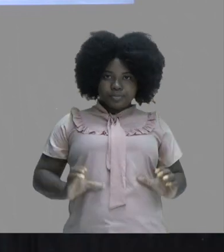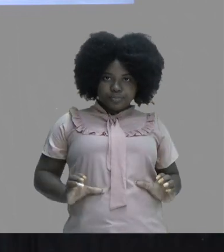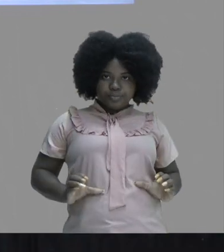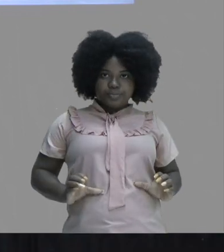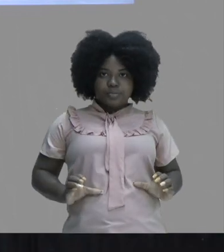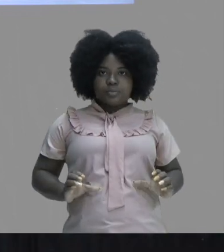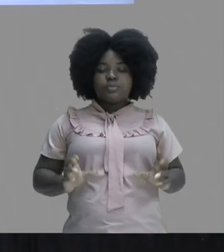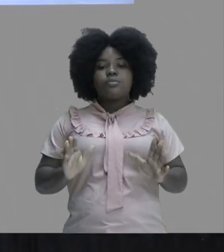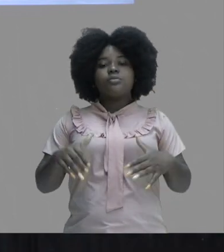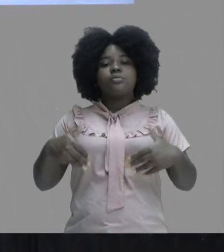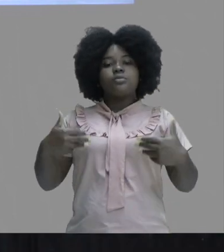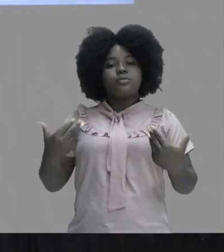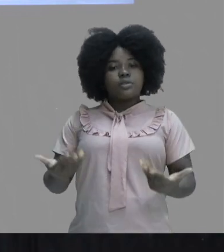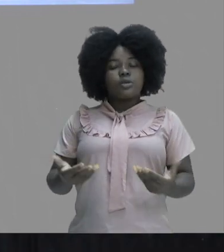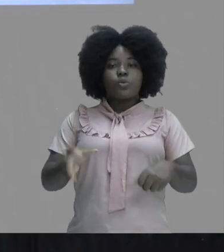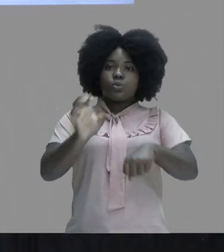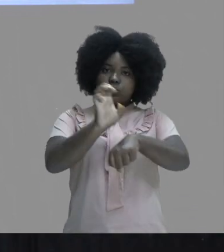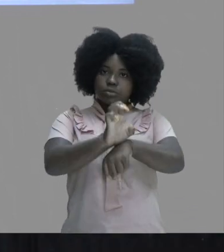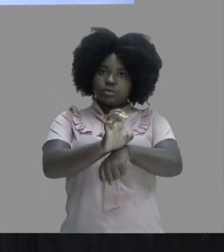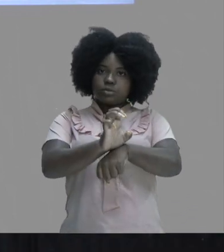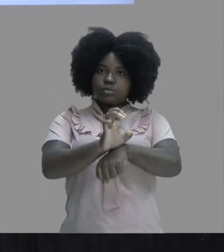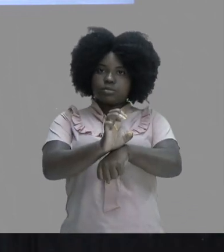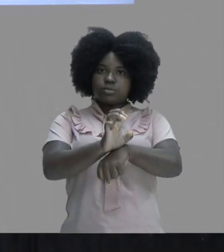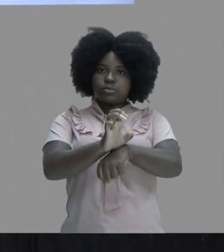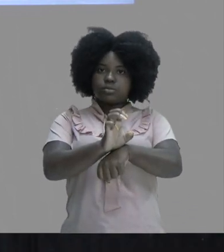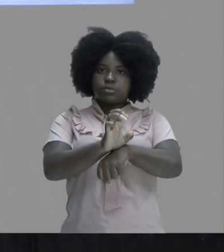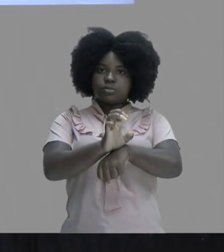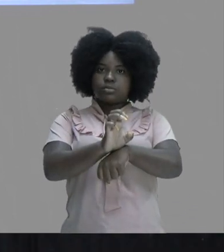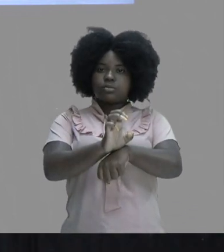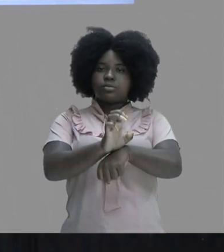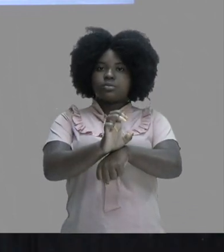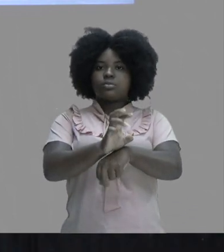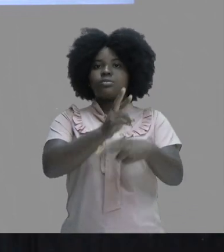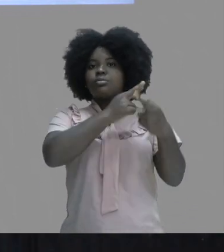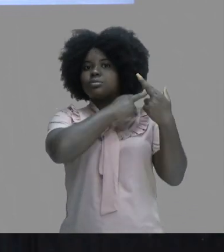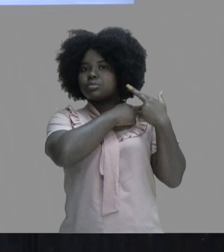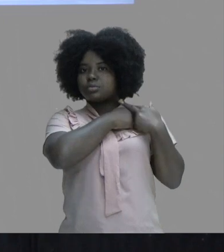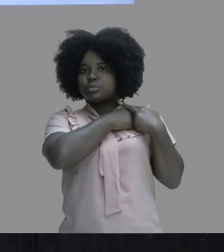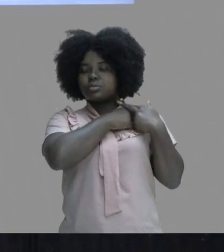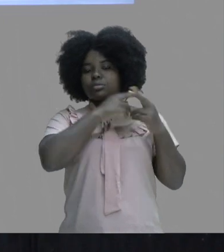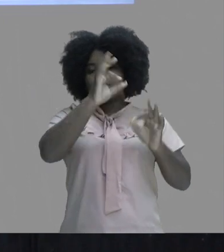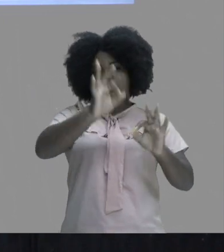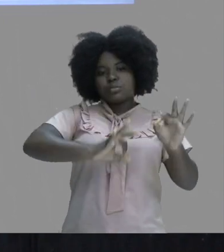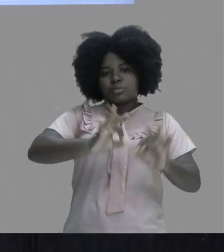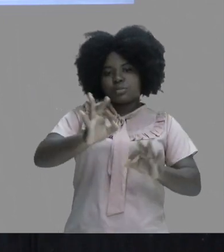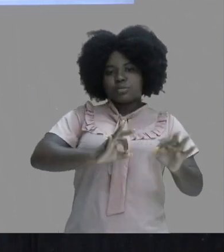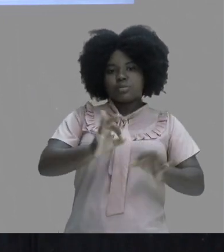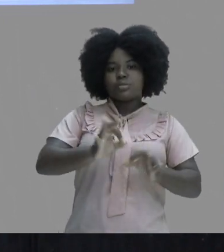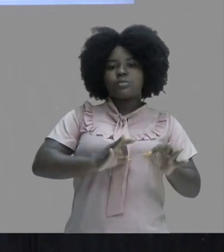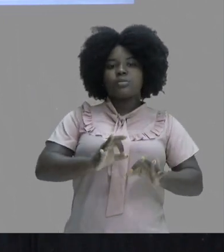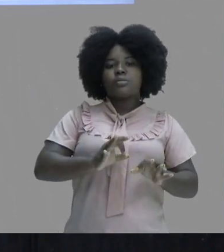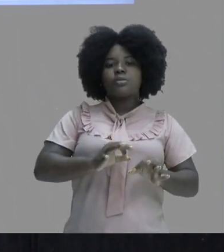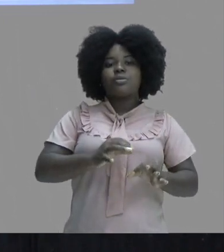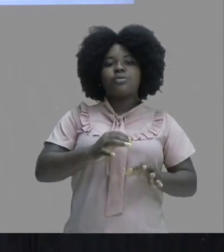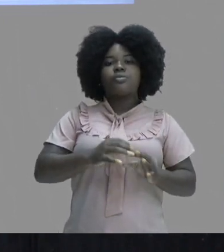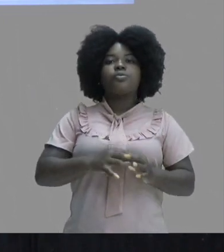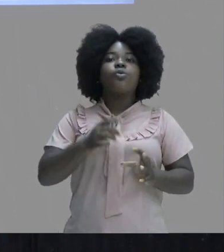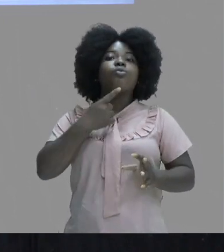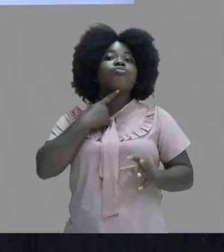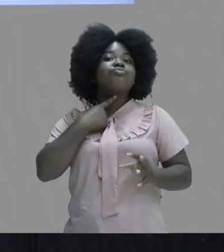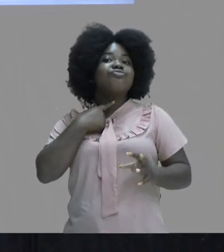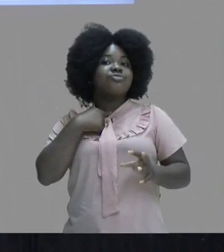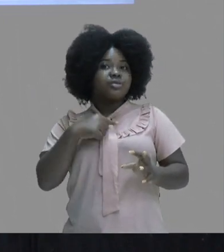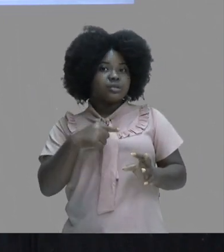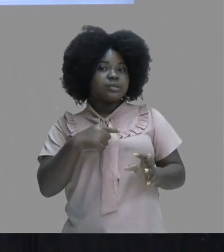que é mais diretamente responsável por organizar a chamada vontade geral, a vontade coletiva,